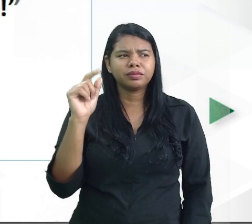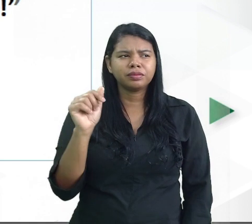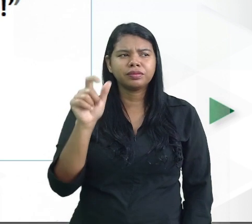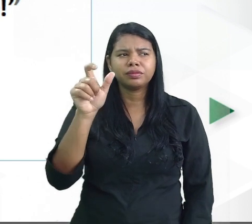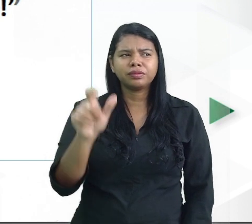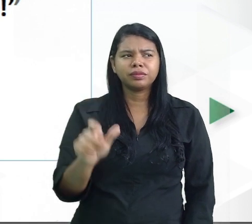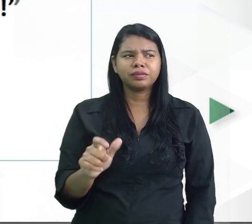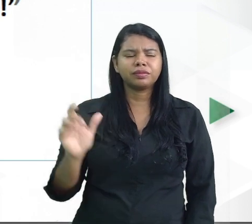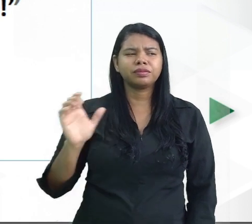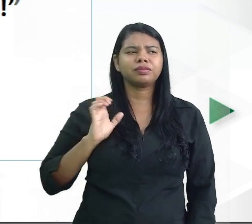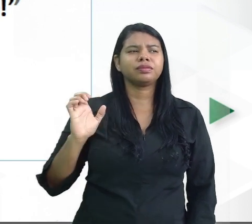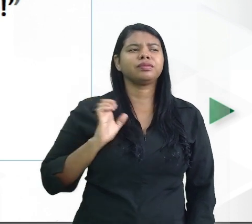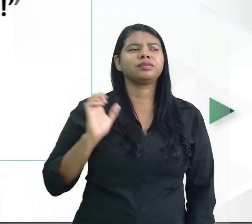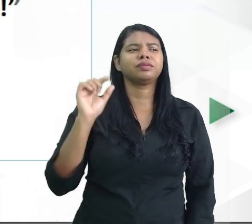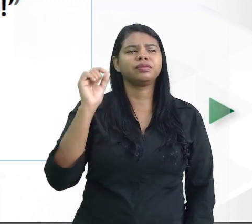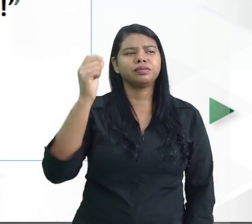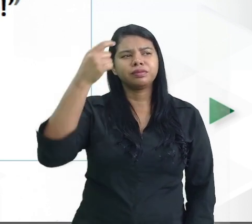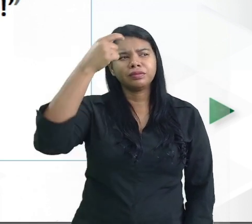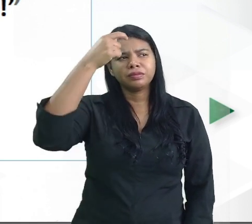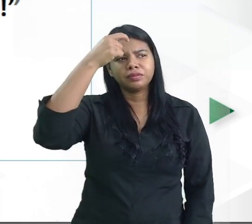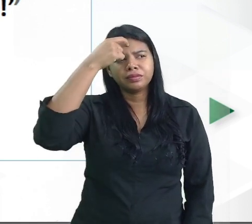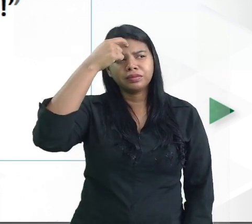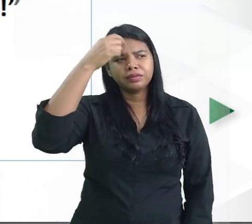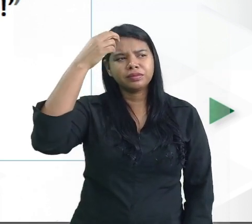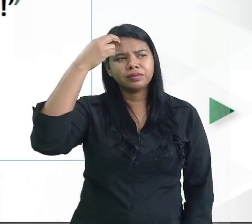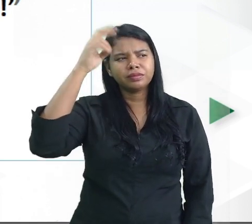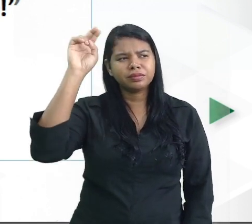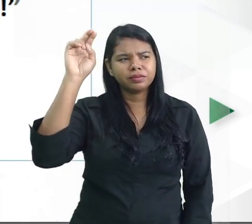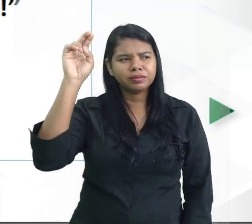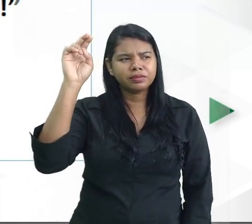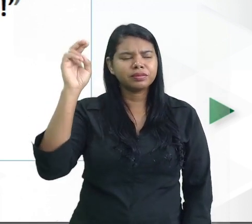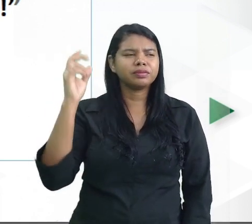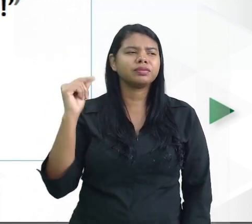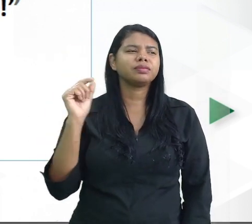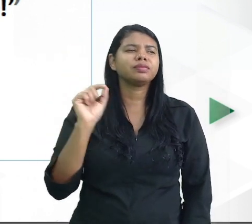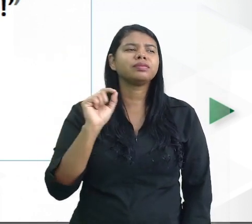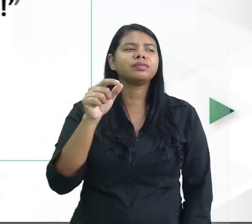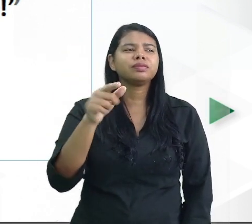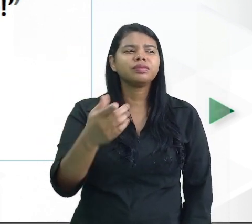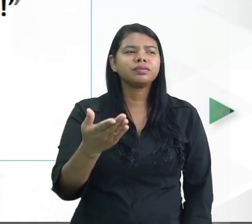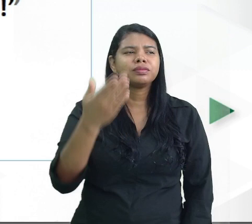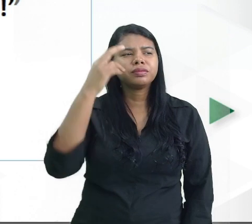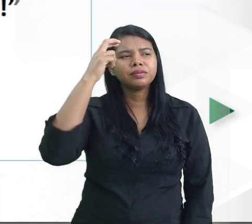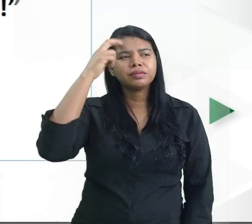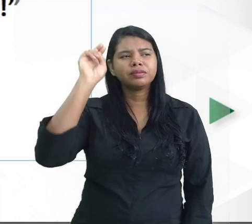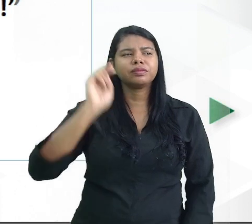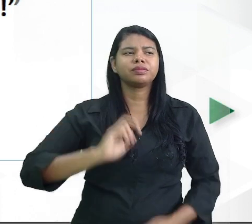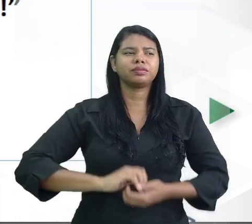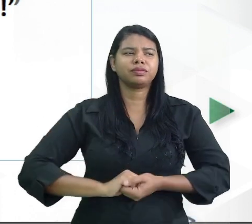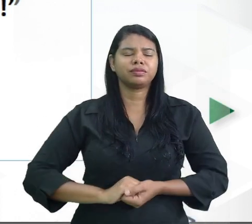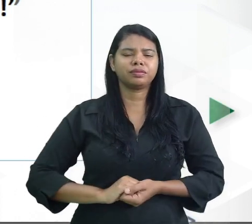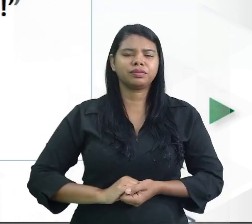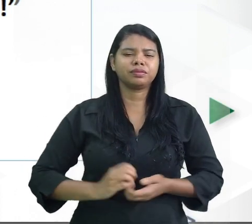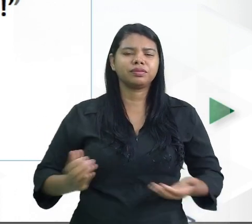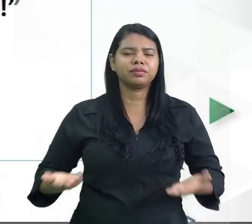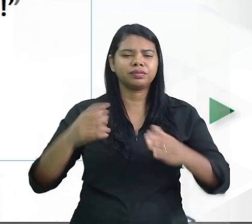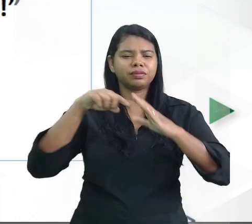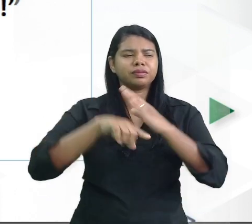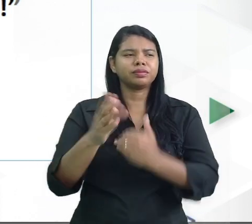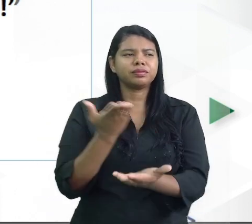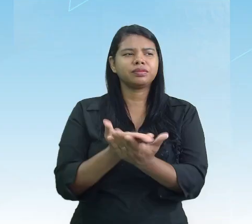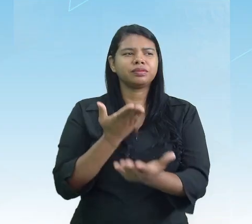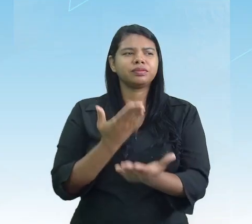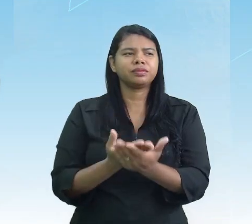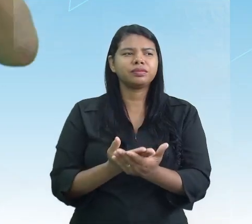pessoa rica, pois possui o maior de todos os capitais, a sua inteligência. Invista nela,